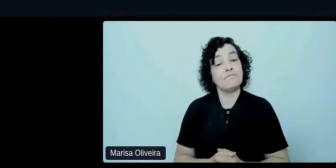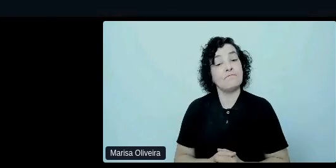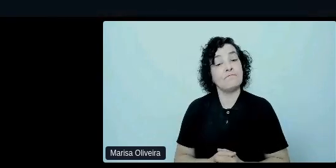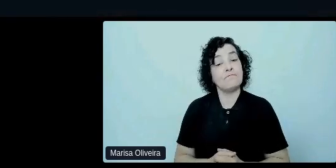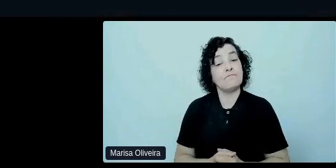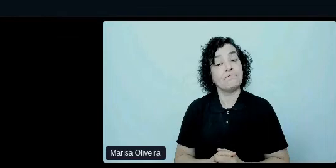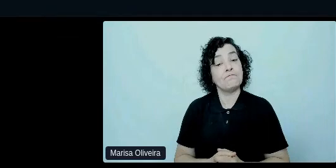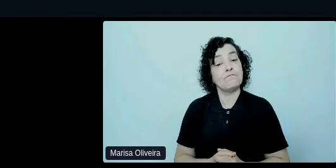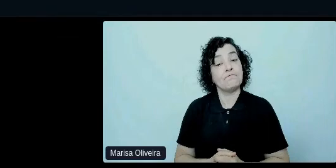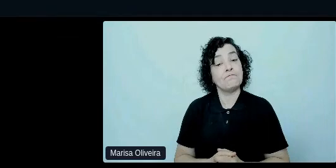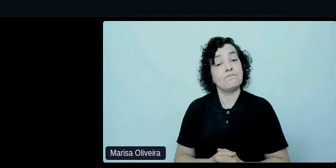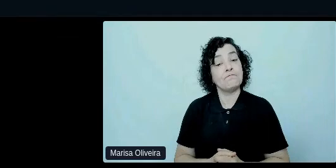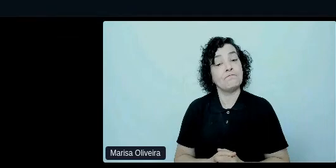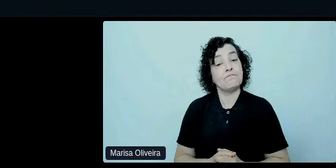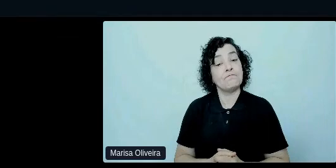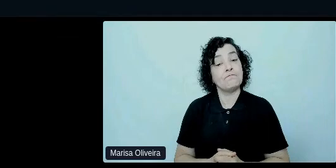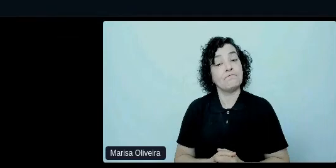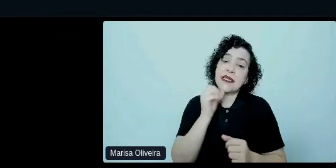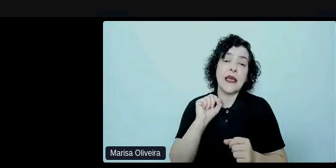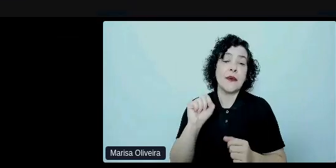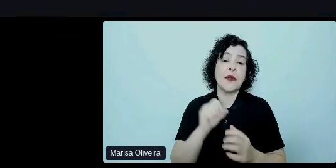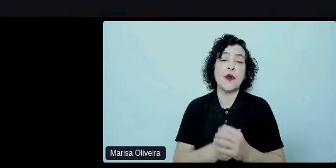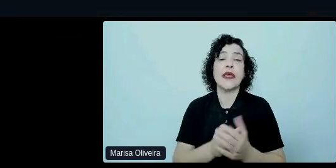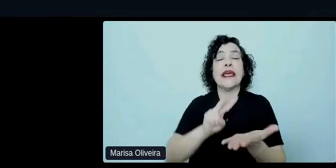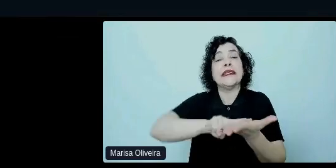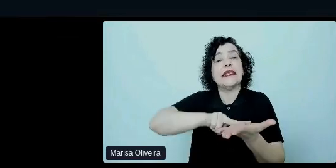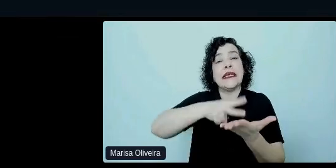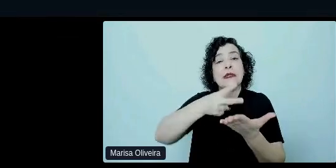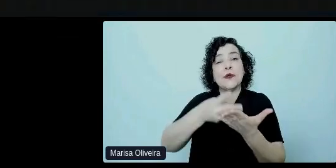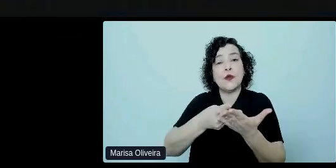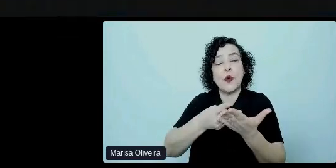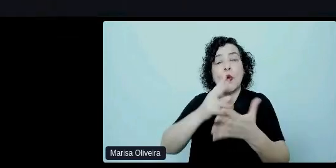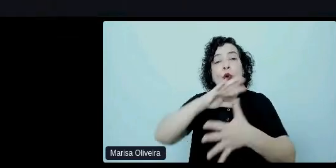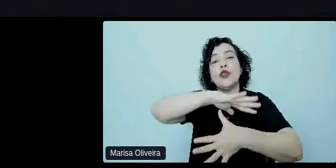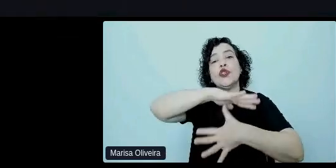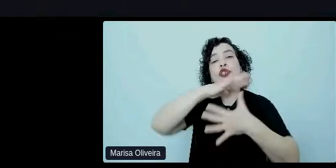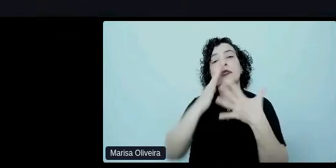mais o uso de tradutores de Libras em nossas plataformas?